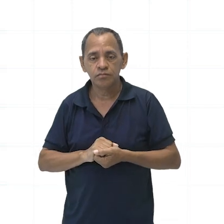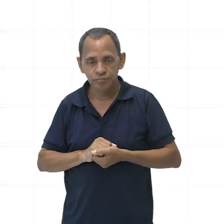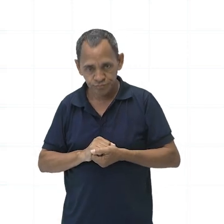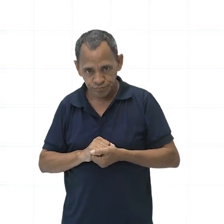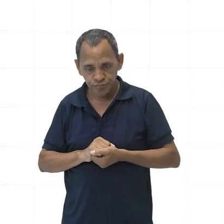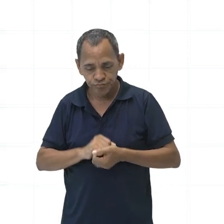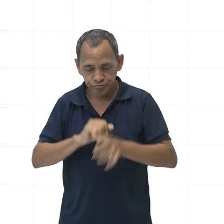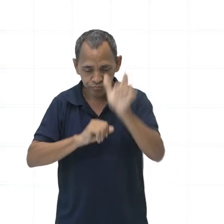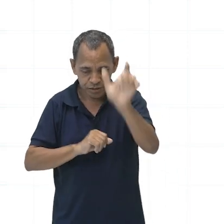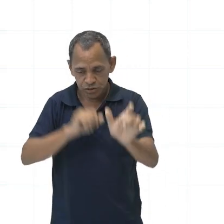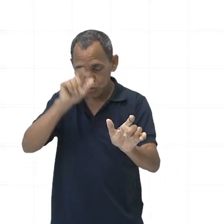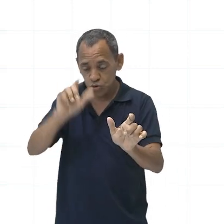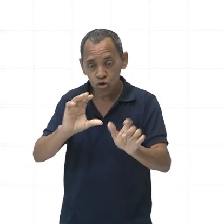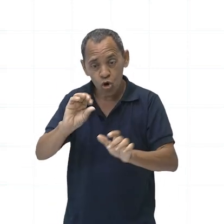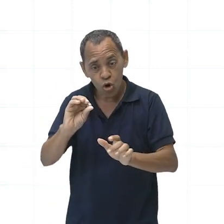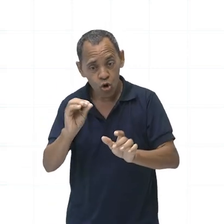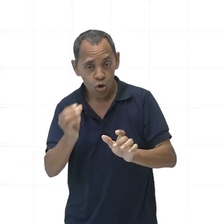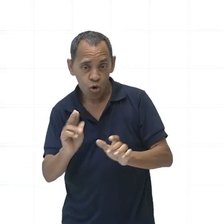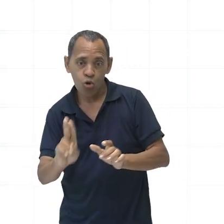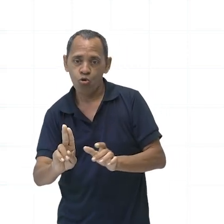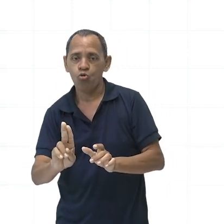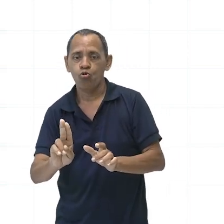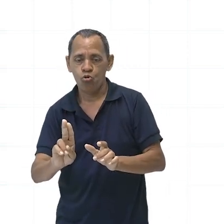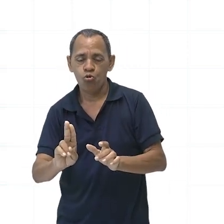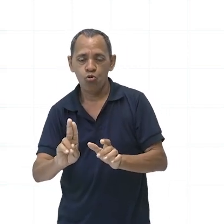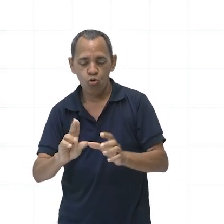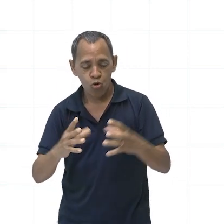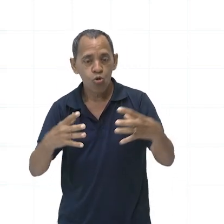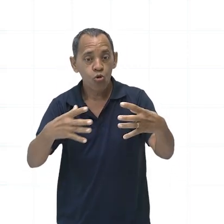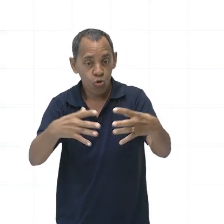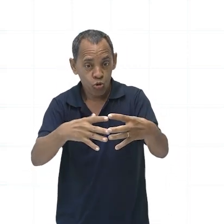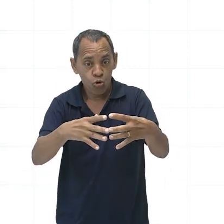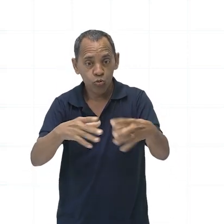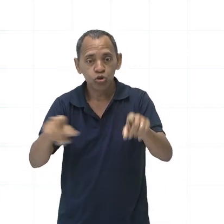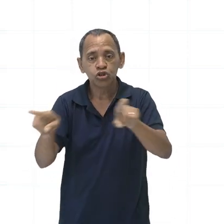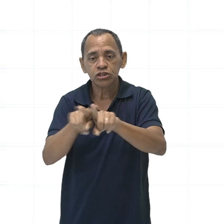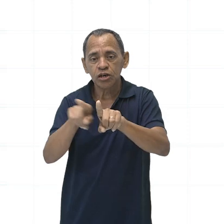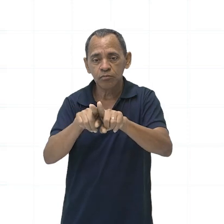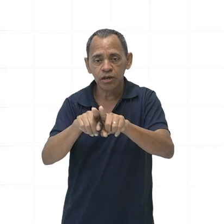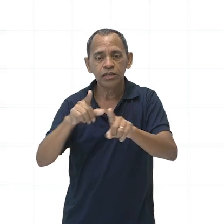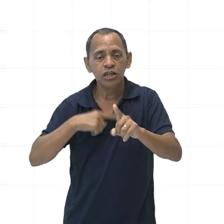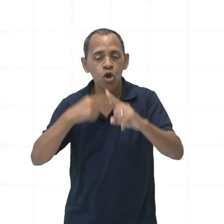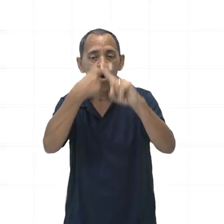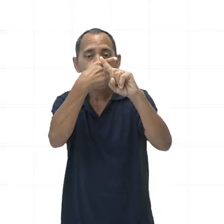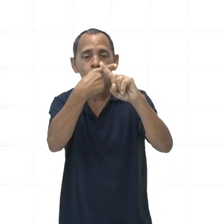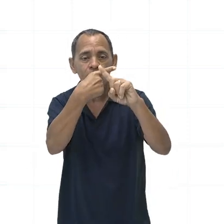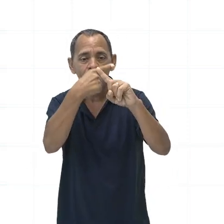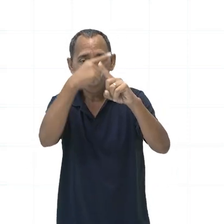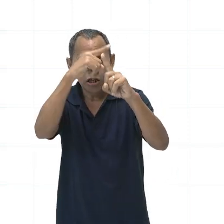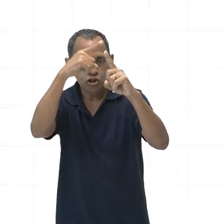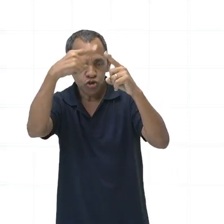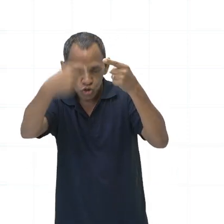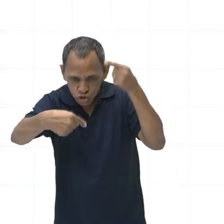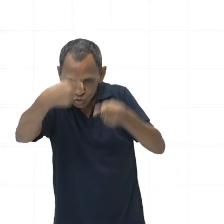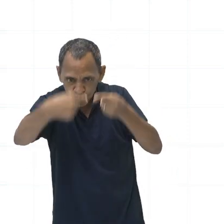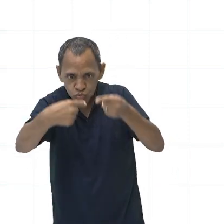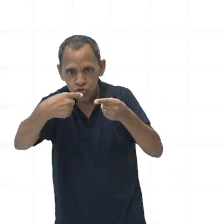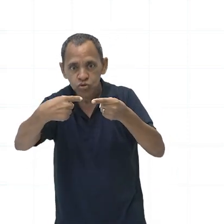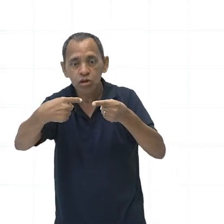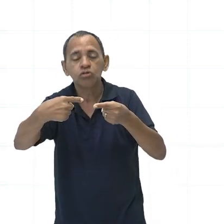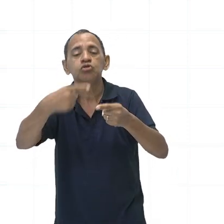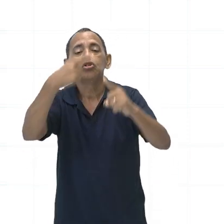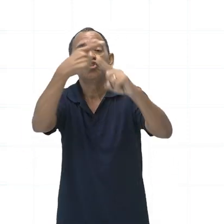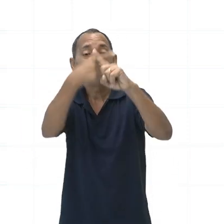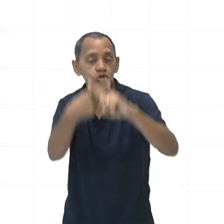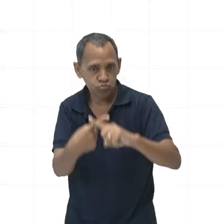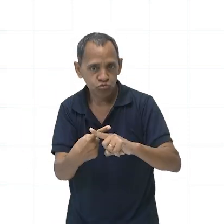entre pessoas ou grupos, ocasionando aí uma disputa. Então, a gente já sabe que, no